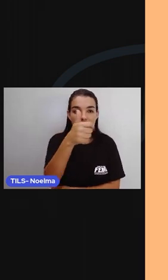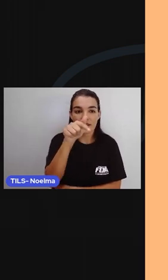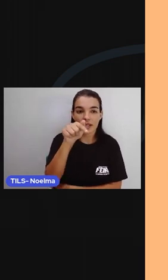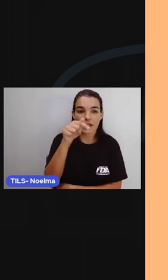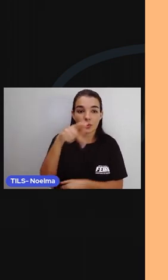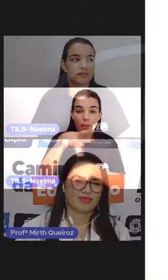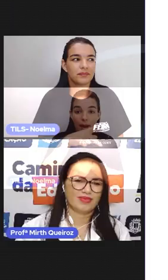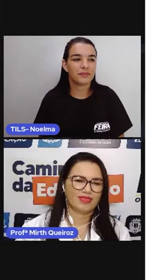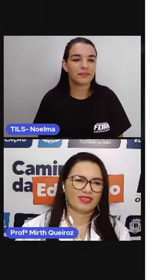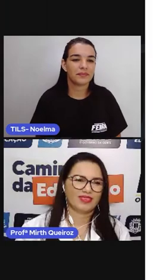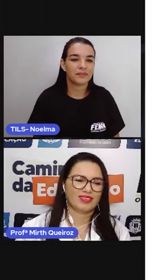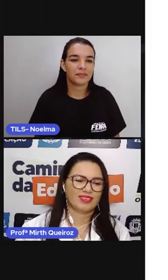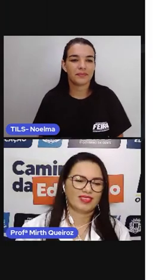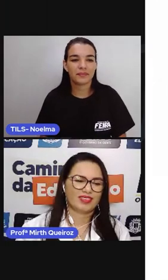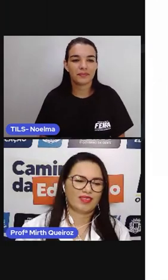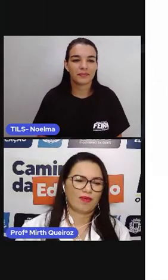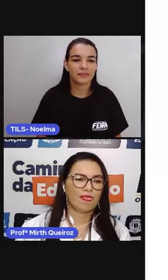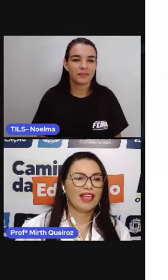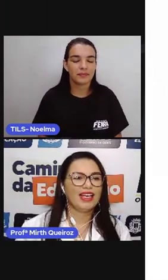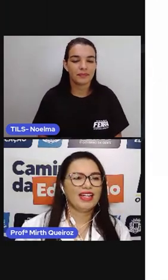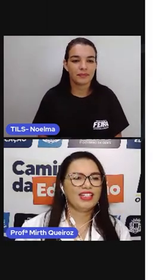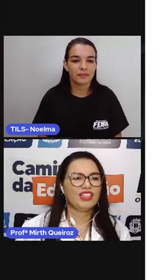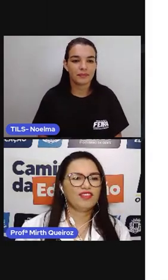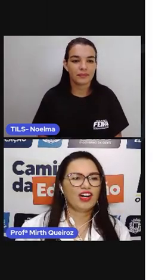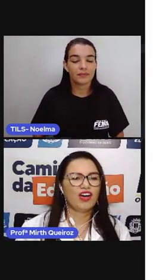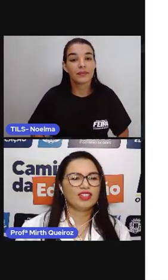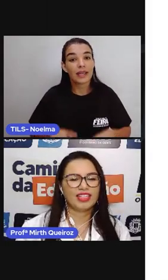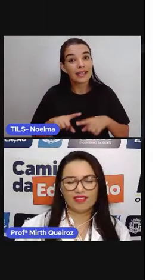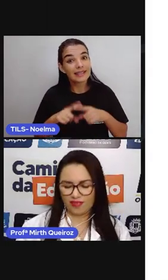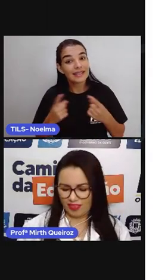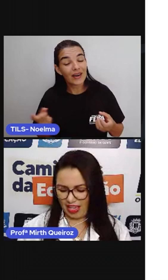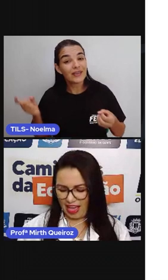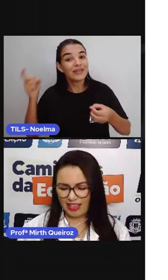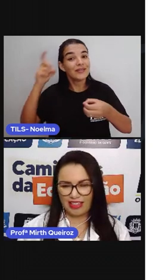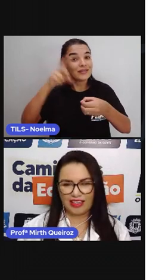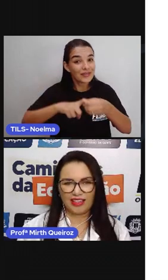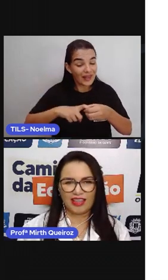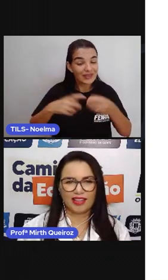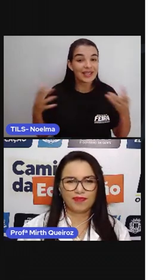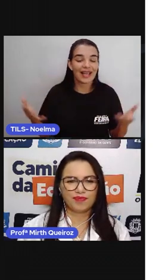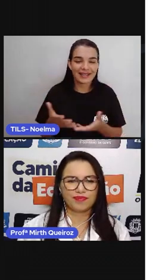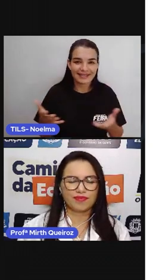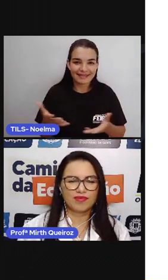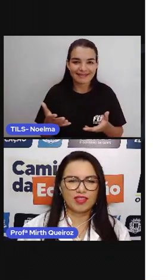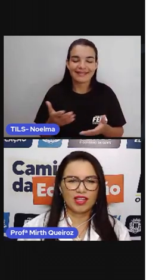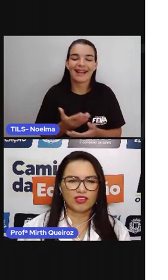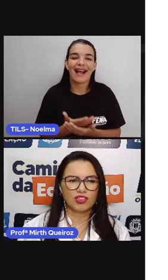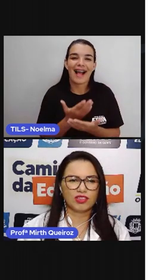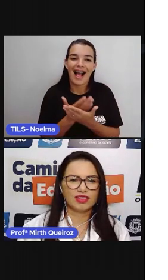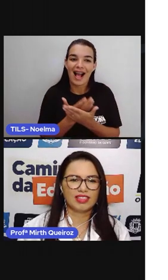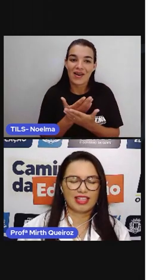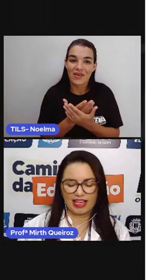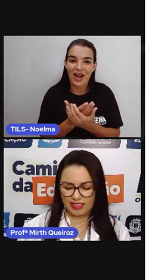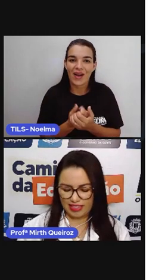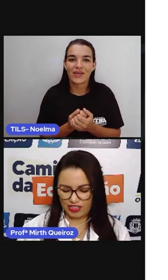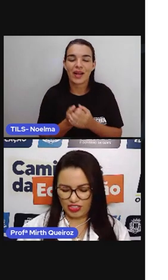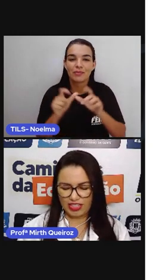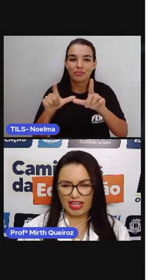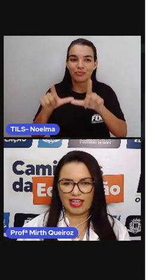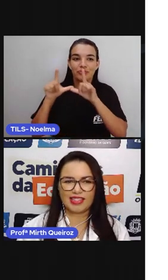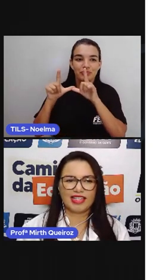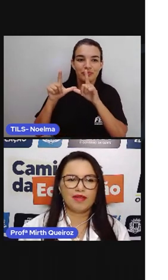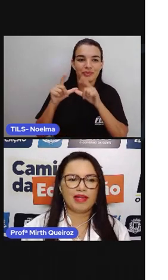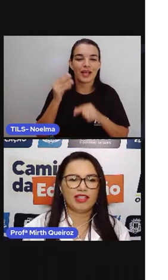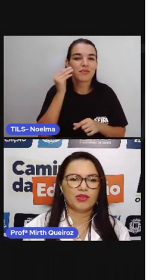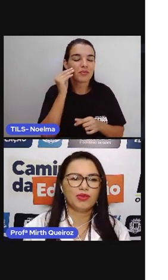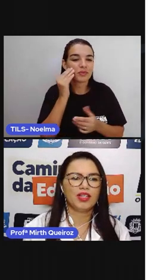não está entre eles. E de volta aqui, né, aos nossos slides, para a gente